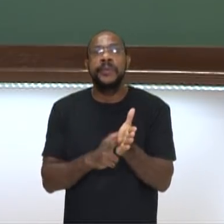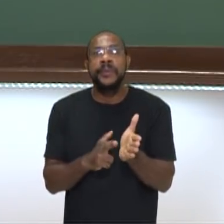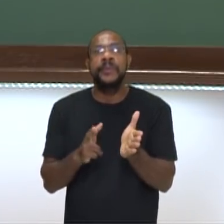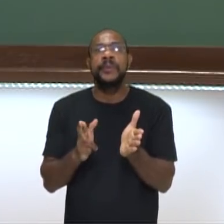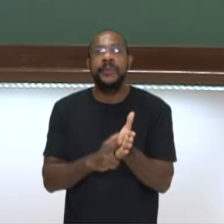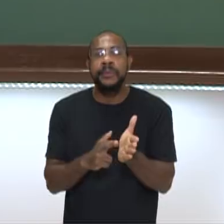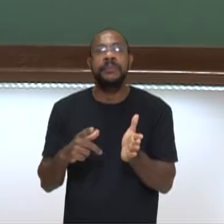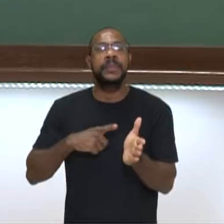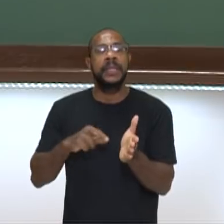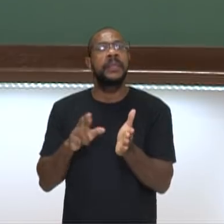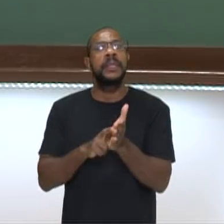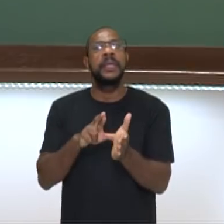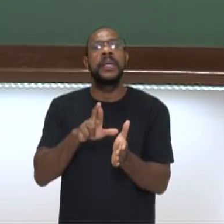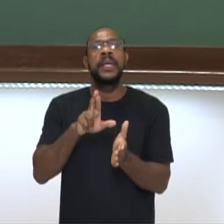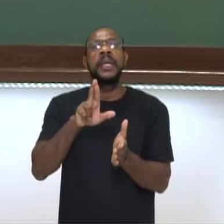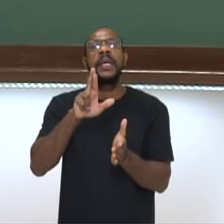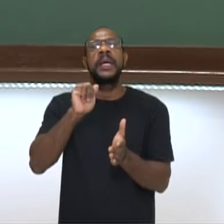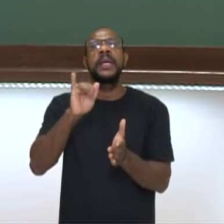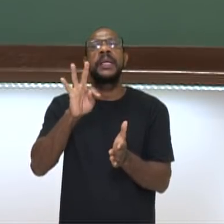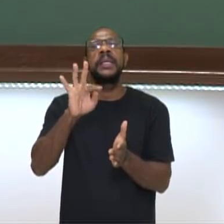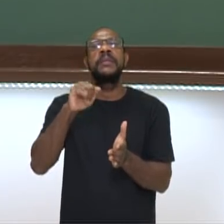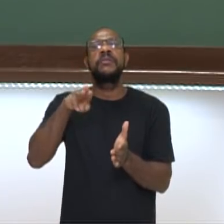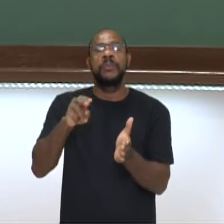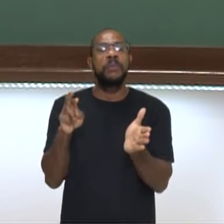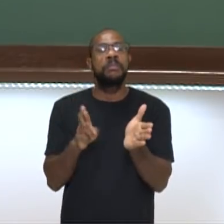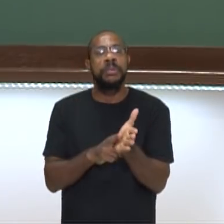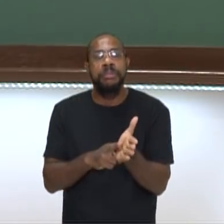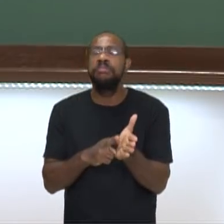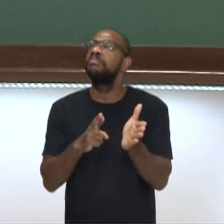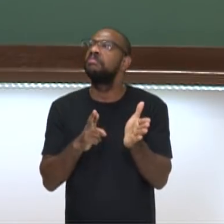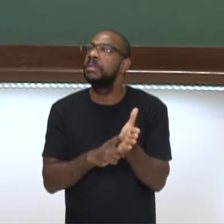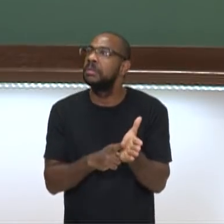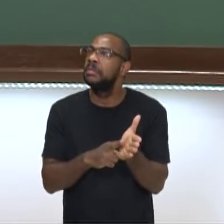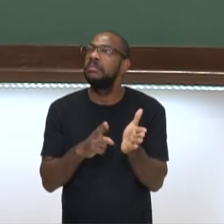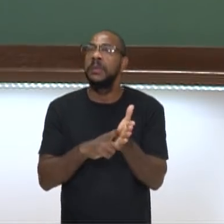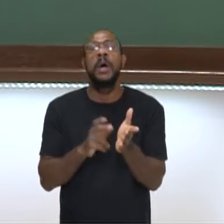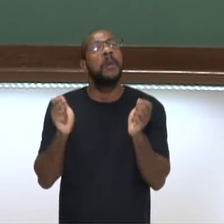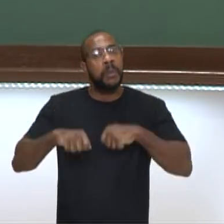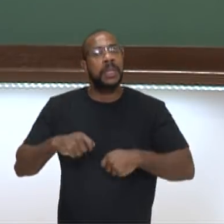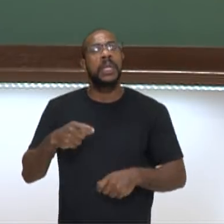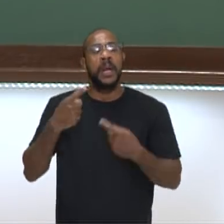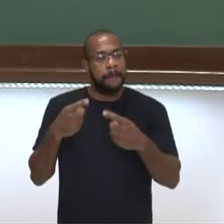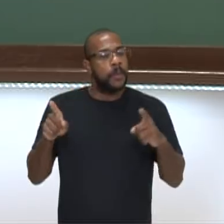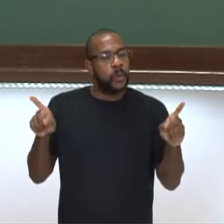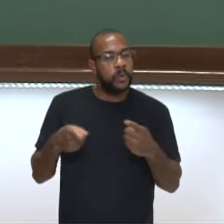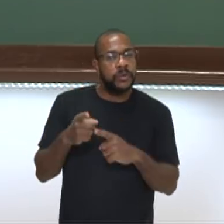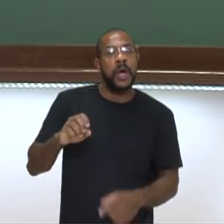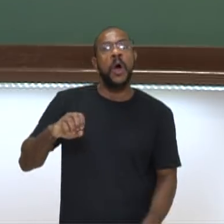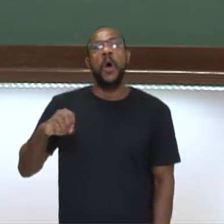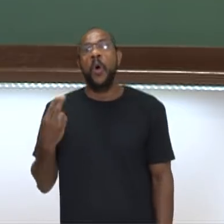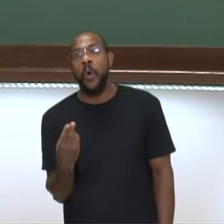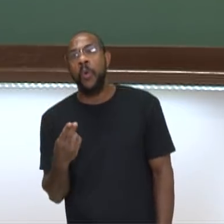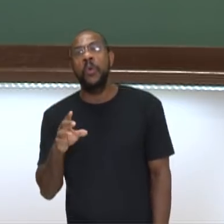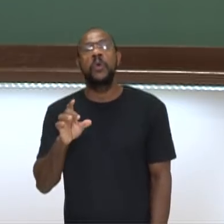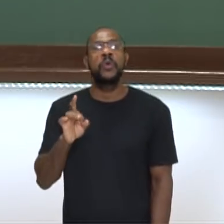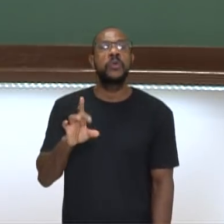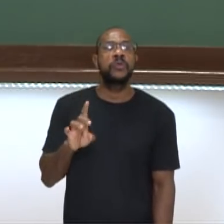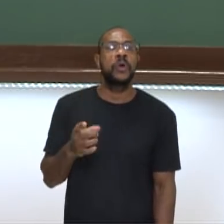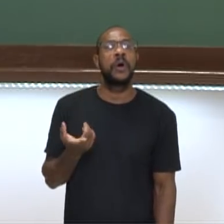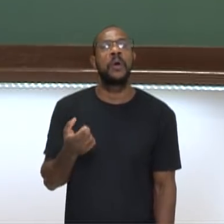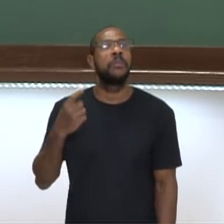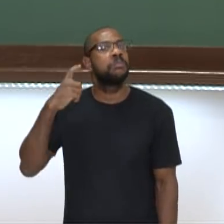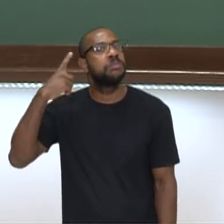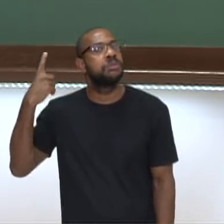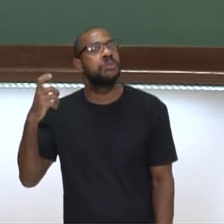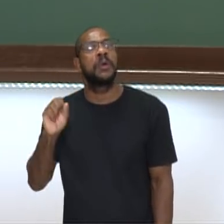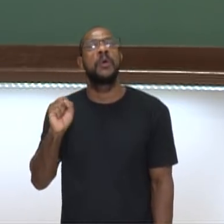um ritmo. Esse ritmo pode ser dado por uma música, mas pode ser dado somente por um determinado